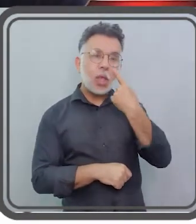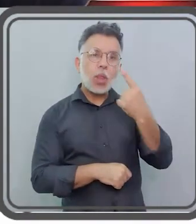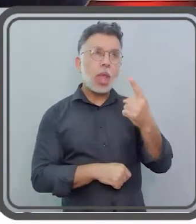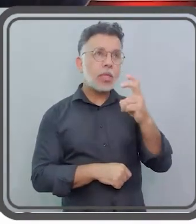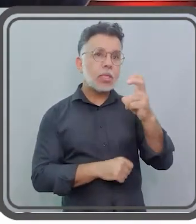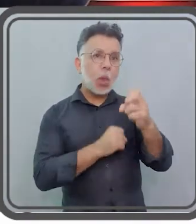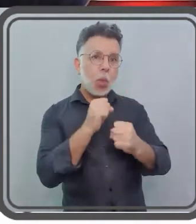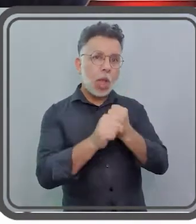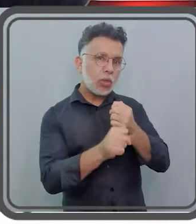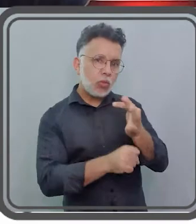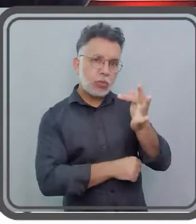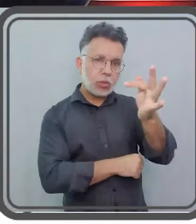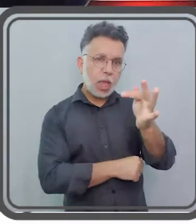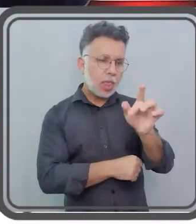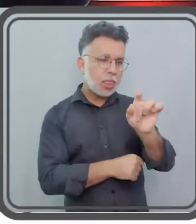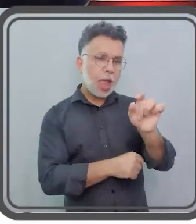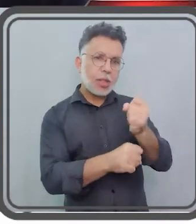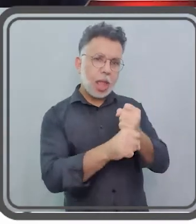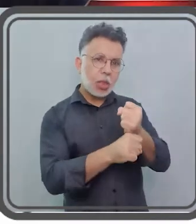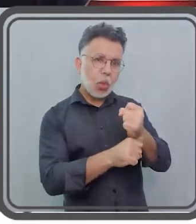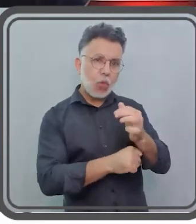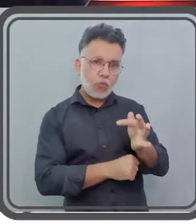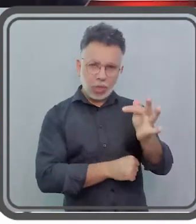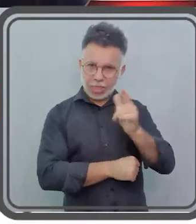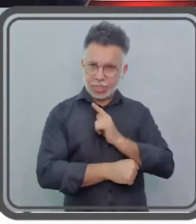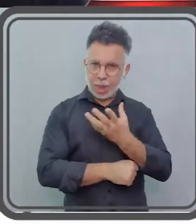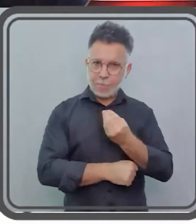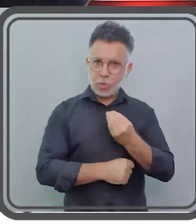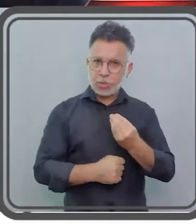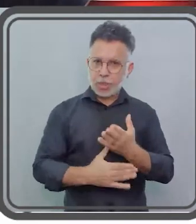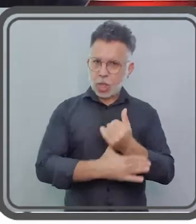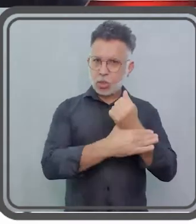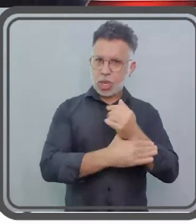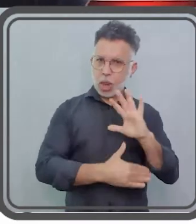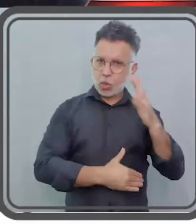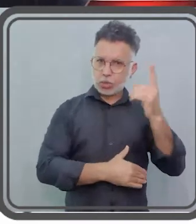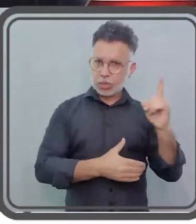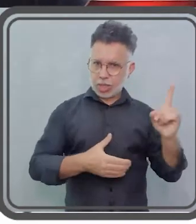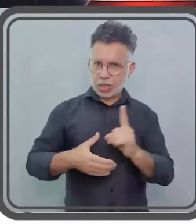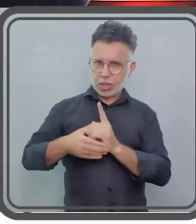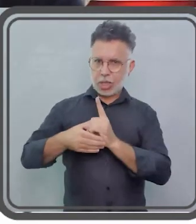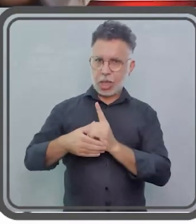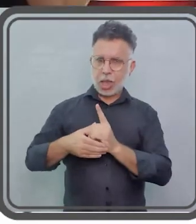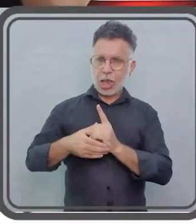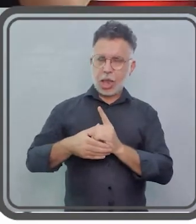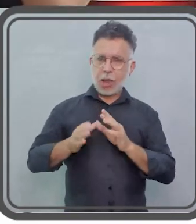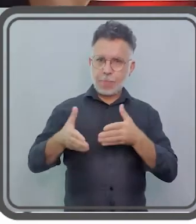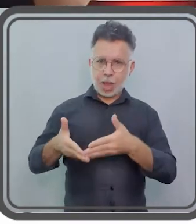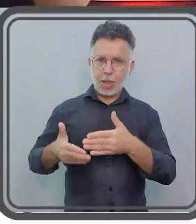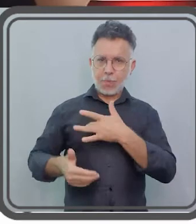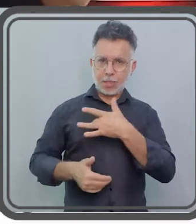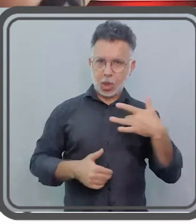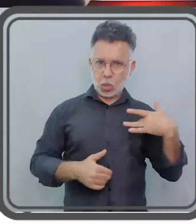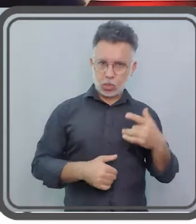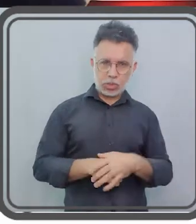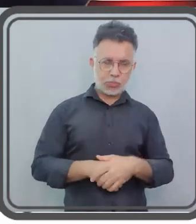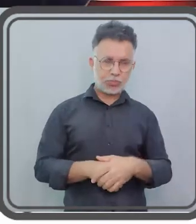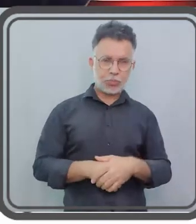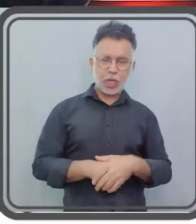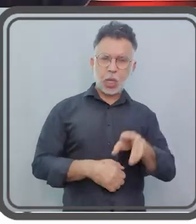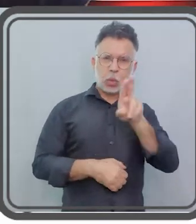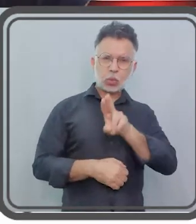anos para frente, 10 anos para frente, tem muita tecnologia vindo para o mercado de health techs e de saúde. Esse uso de wearables,